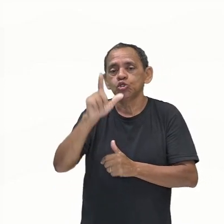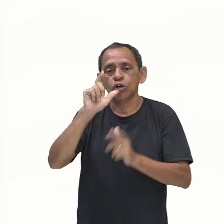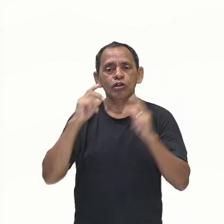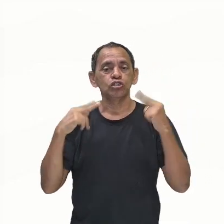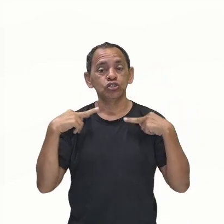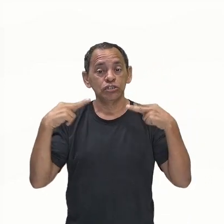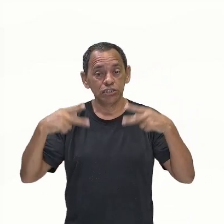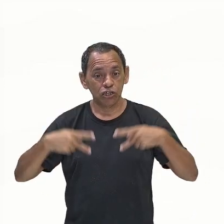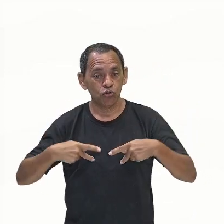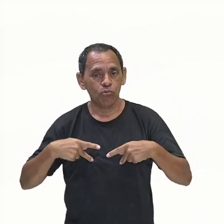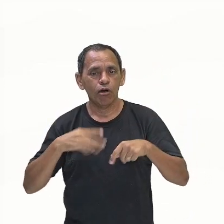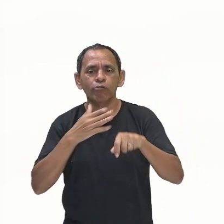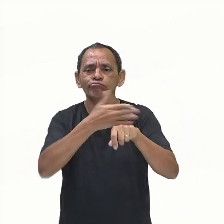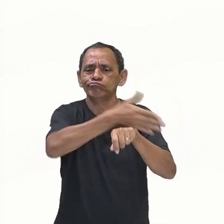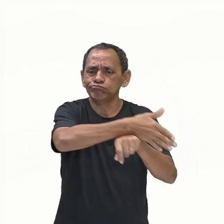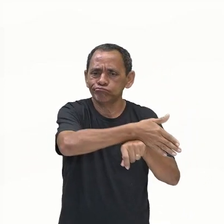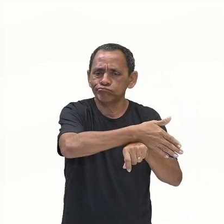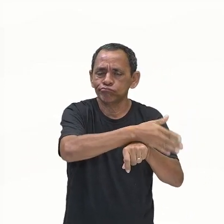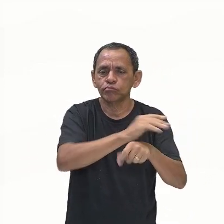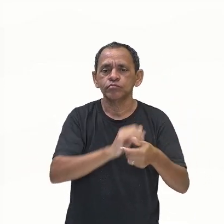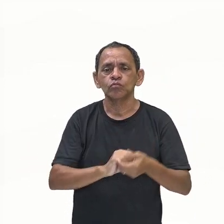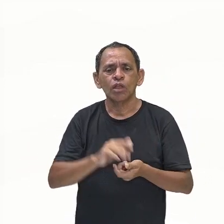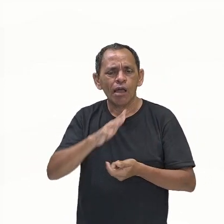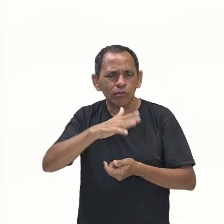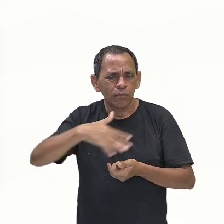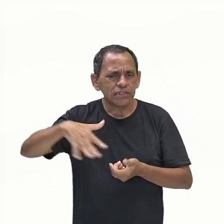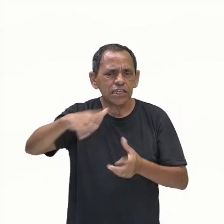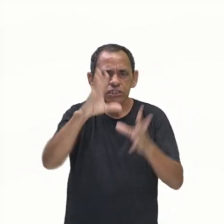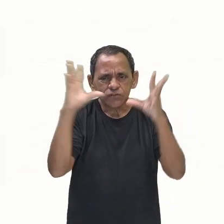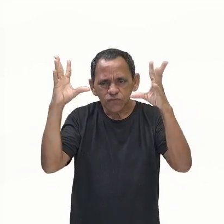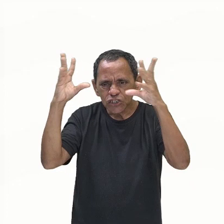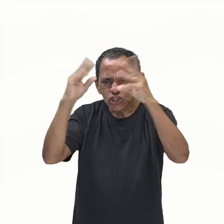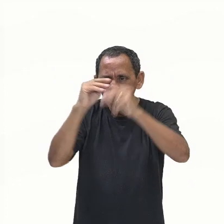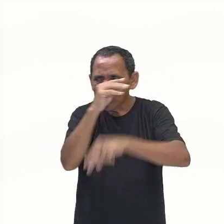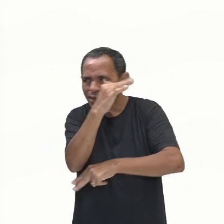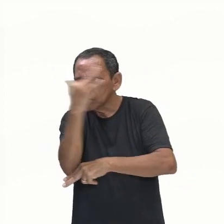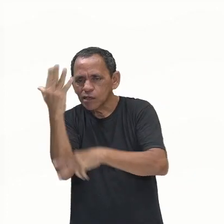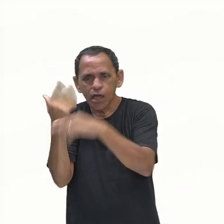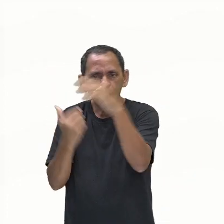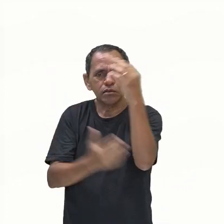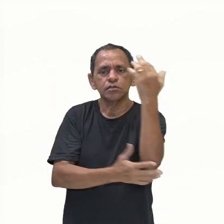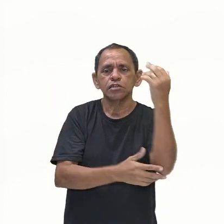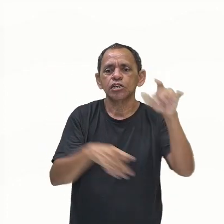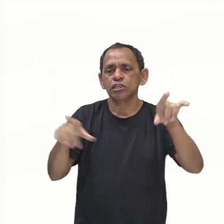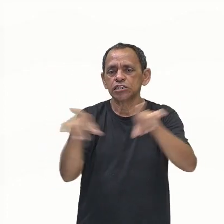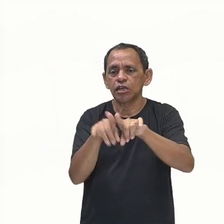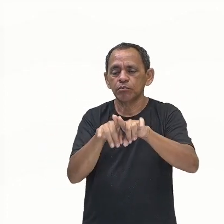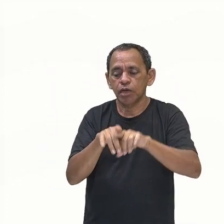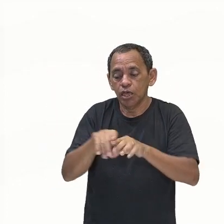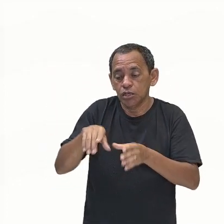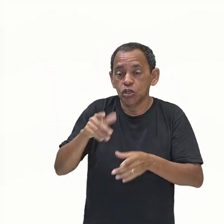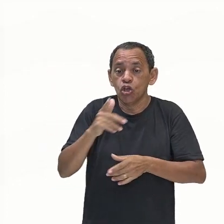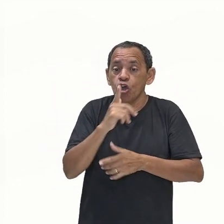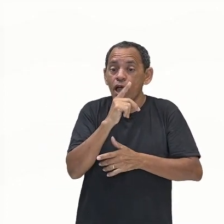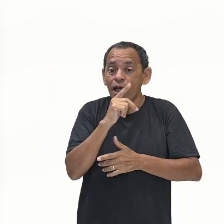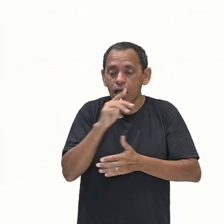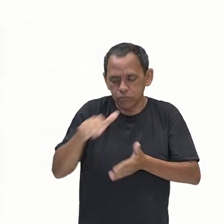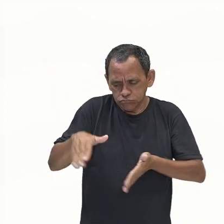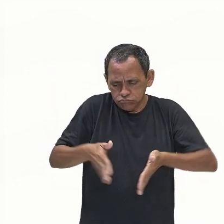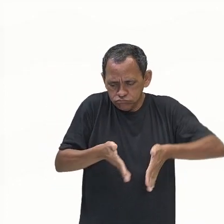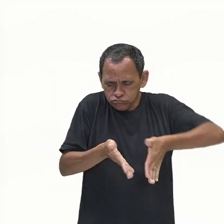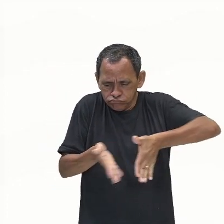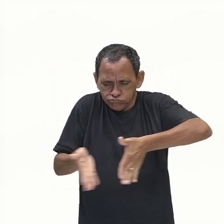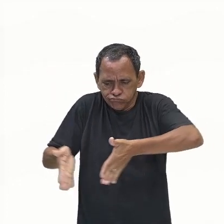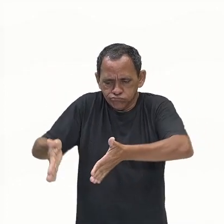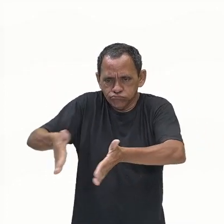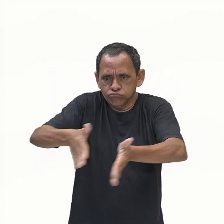áreas mais adensadas da região urbana e os braços de rio aqui, né? Então, essa água